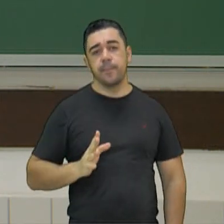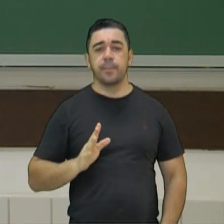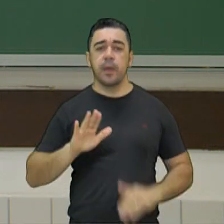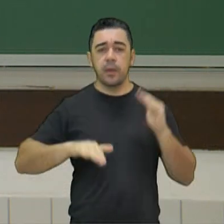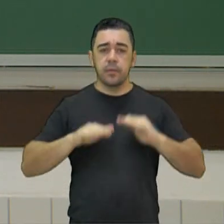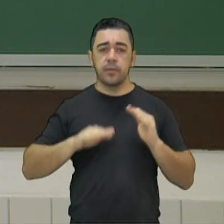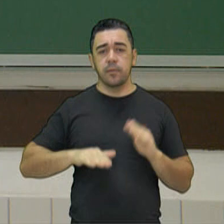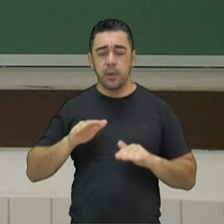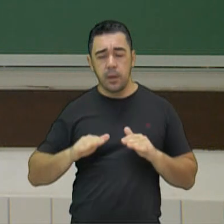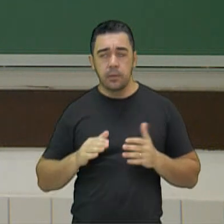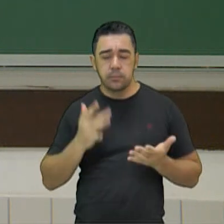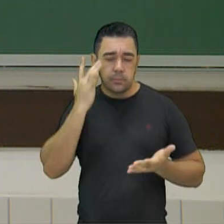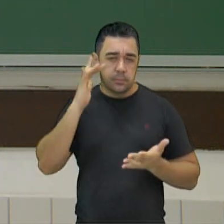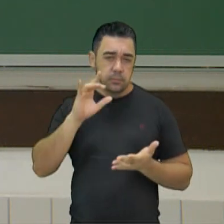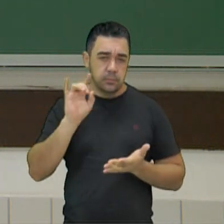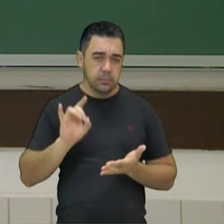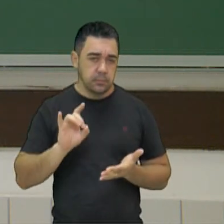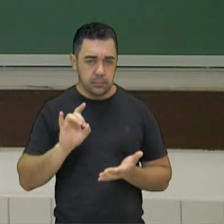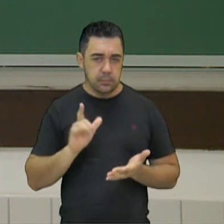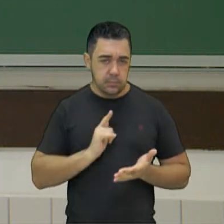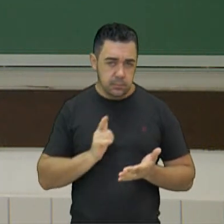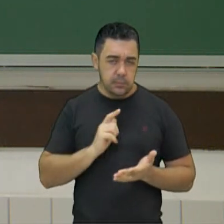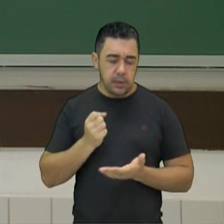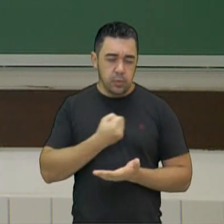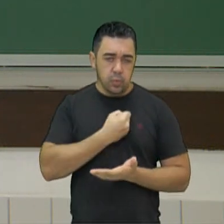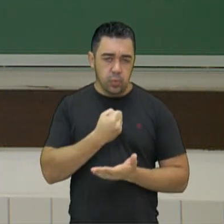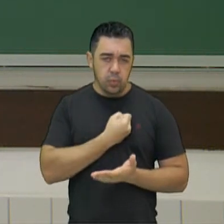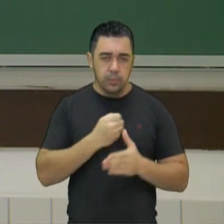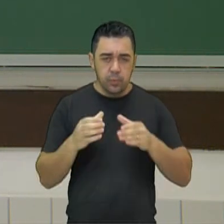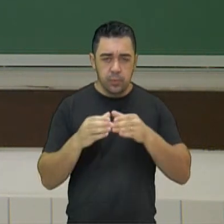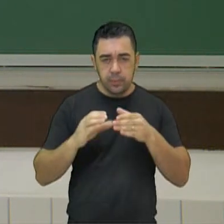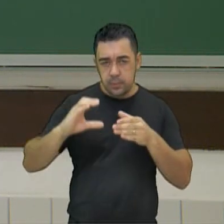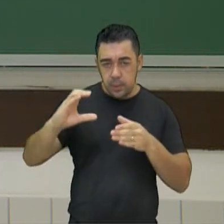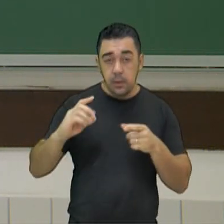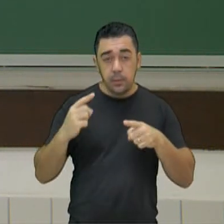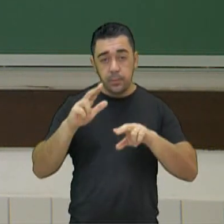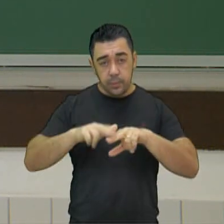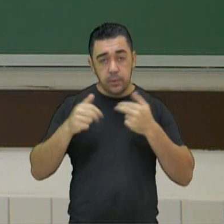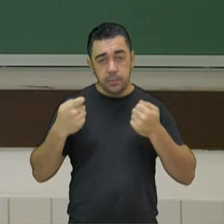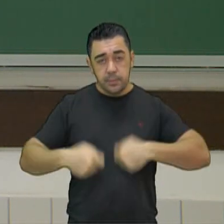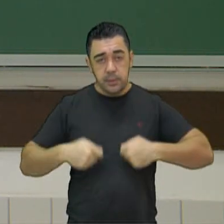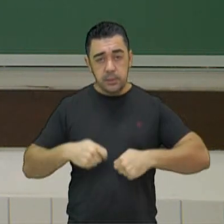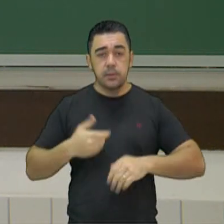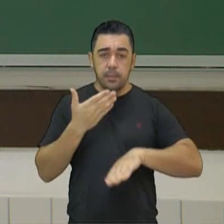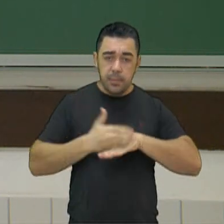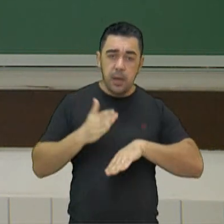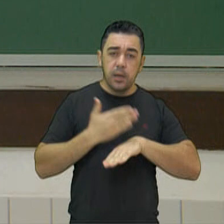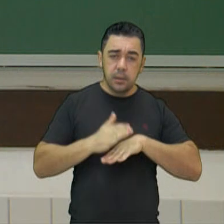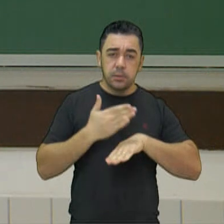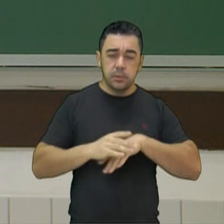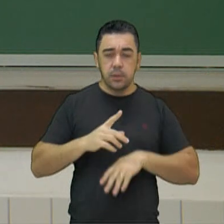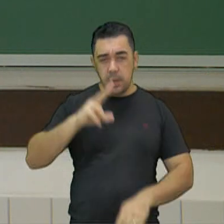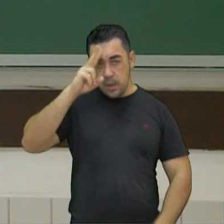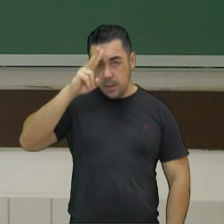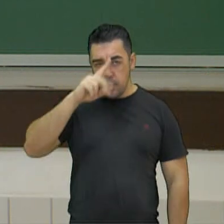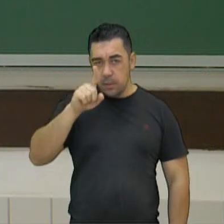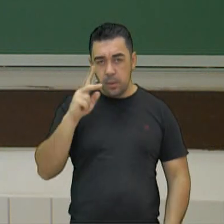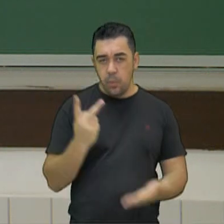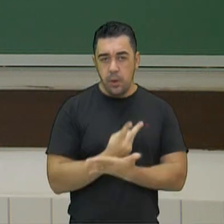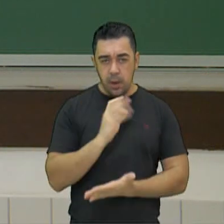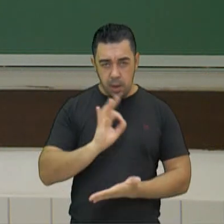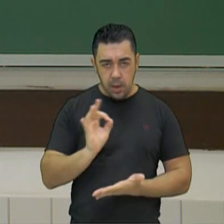sempre, como é uma coisa nova, números complexos, a gente tem que estar sempre praticando e relembrando para você não errar no